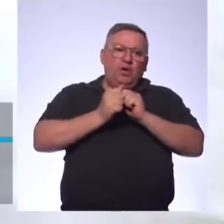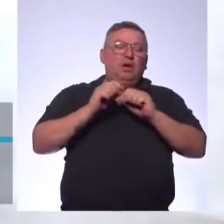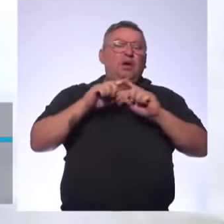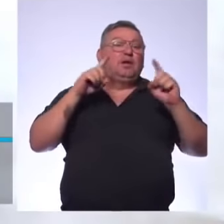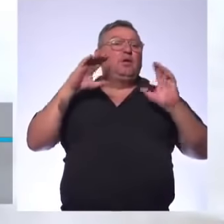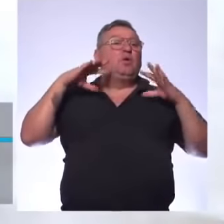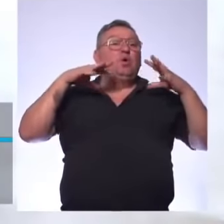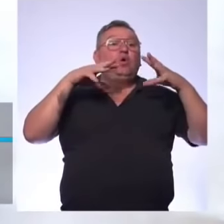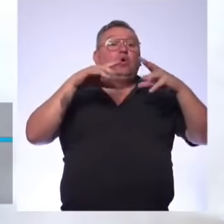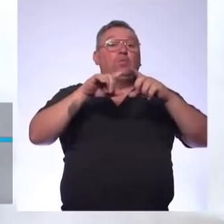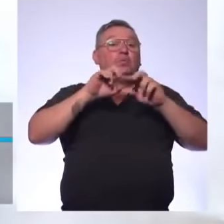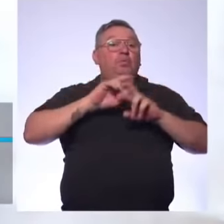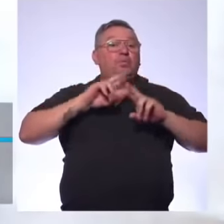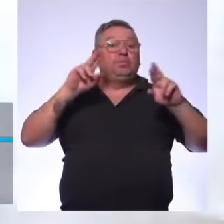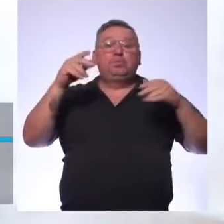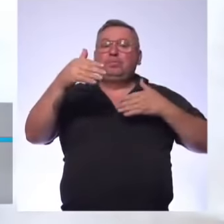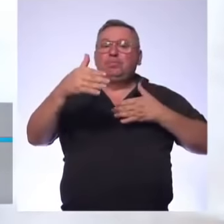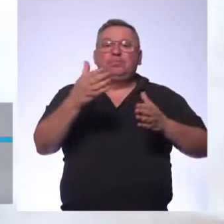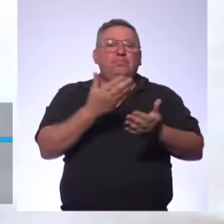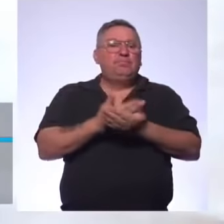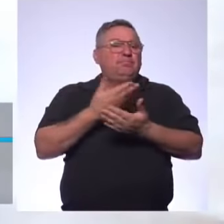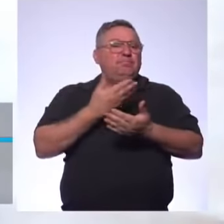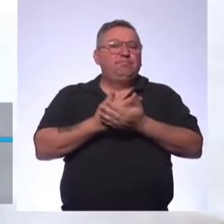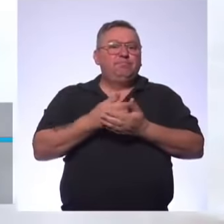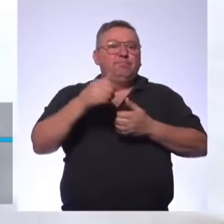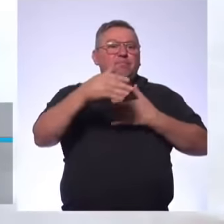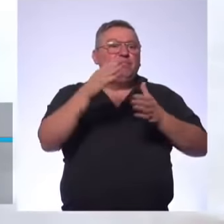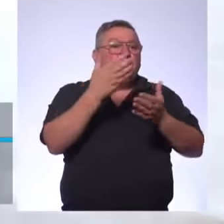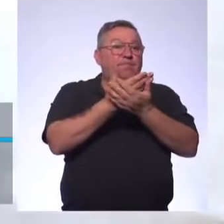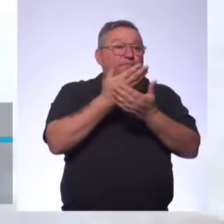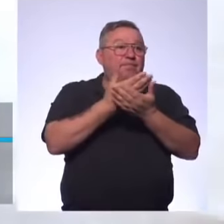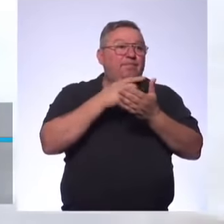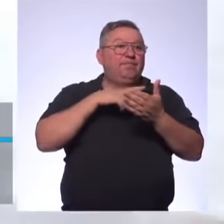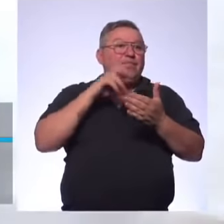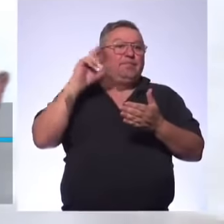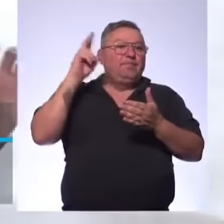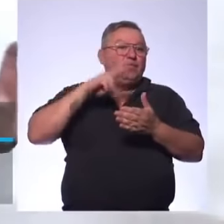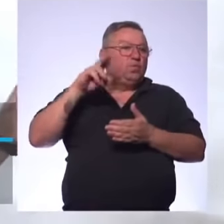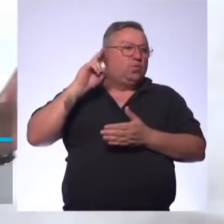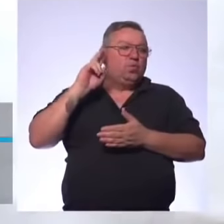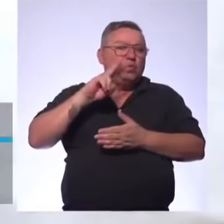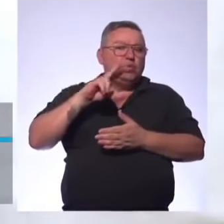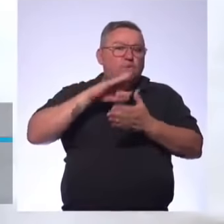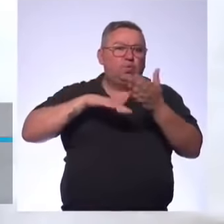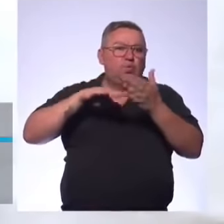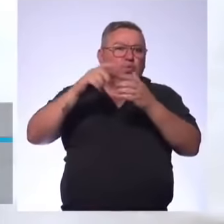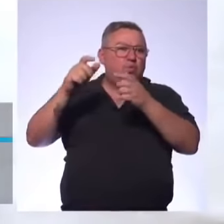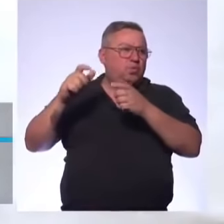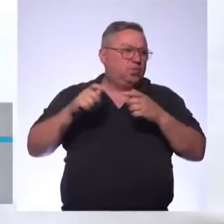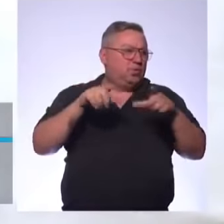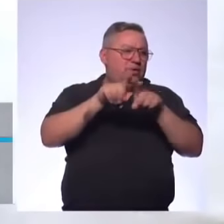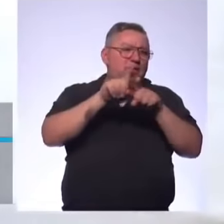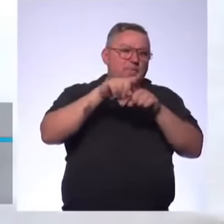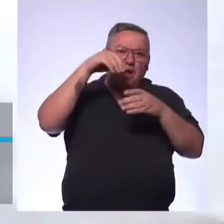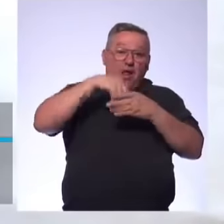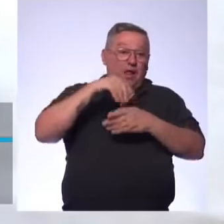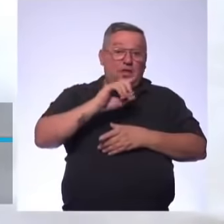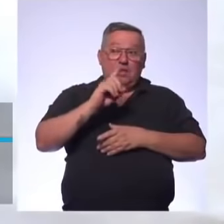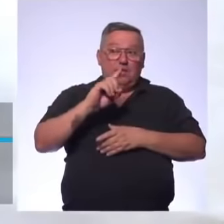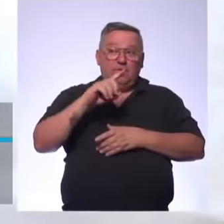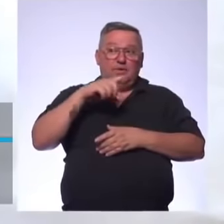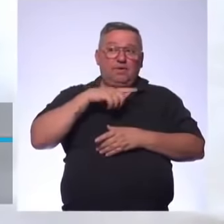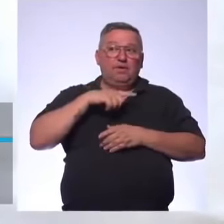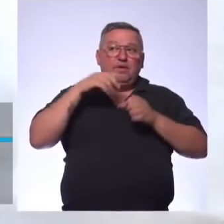e é totalmente oposto da sala de aula na sala de aula a gente tem que ter ouvido apurado para todos os lados e aqui dentro não